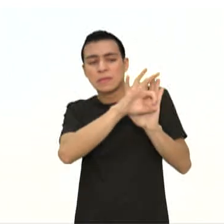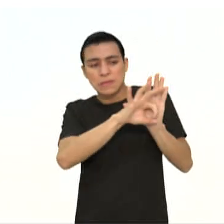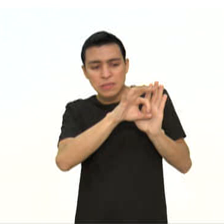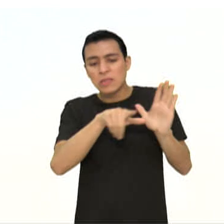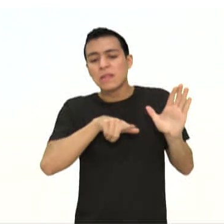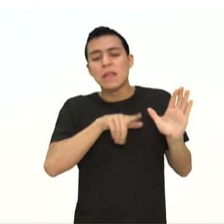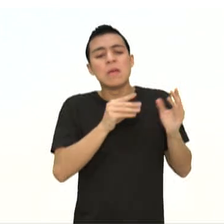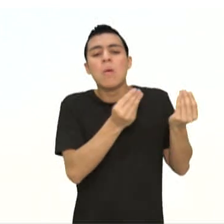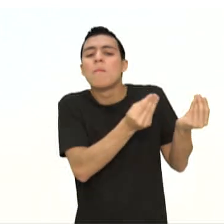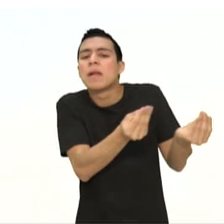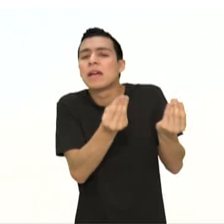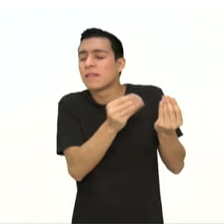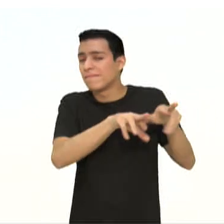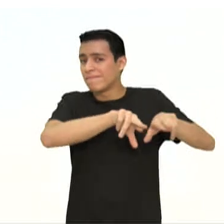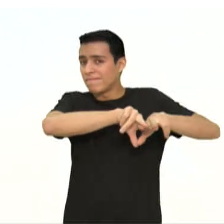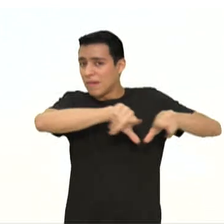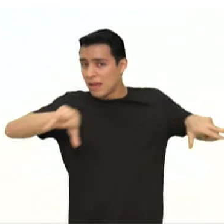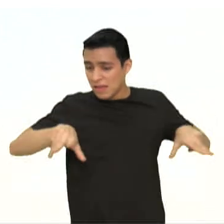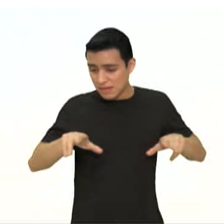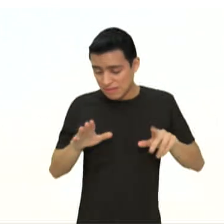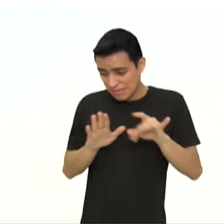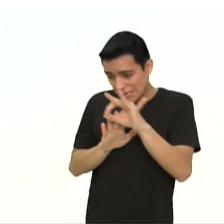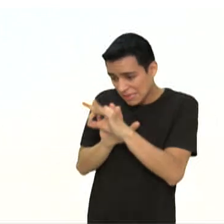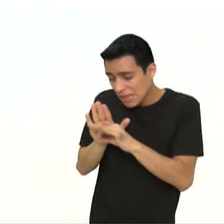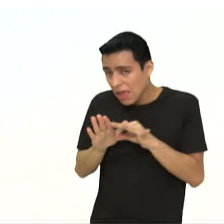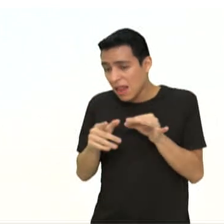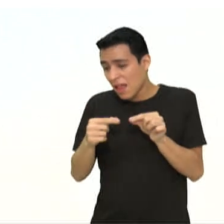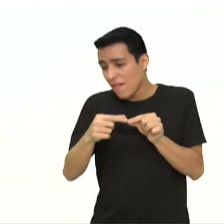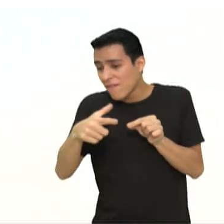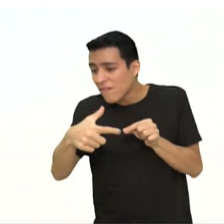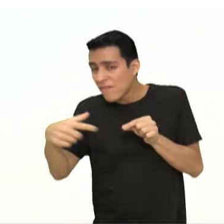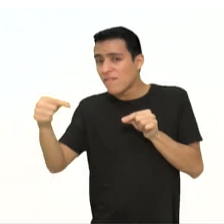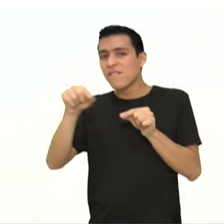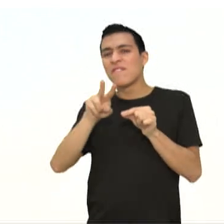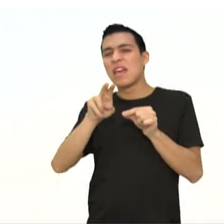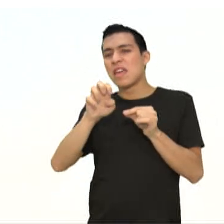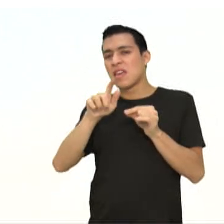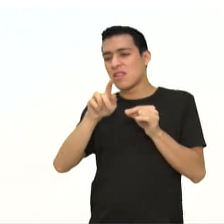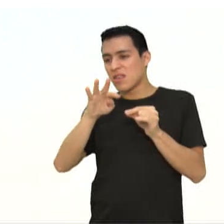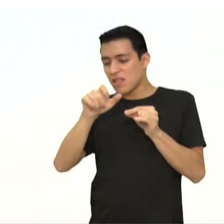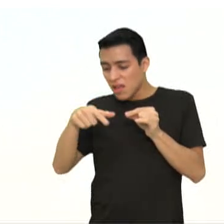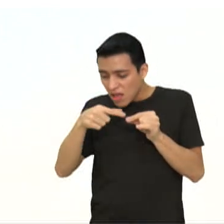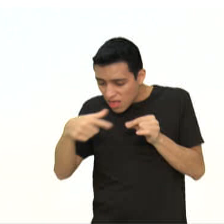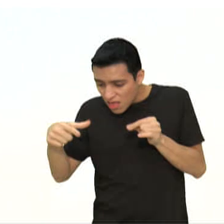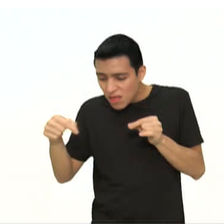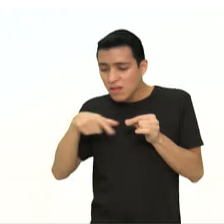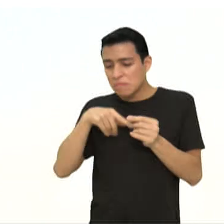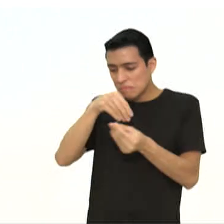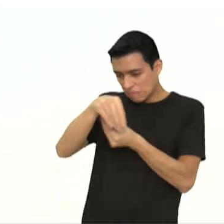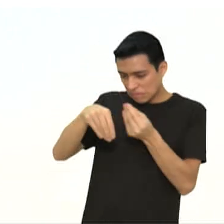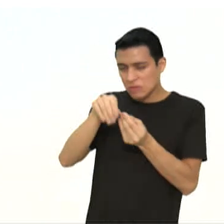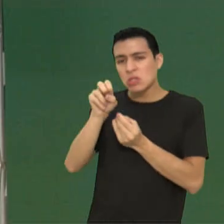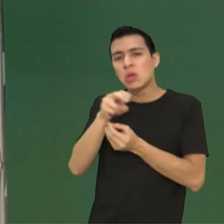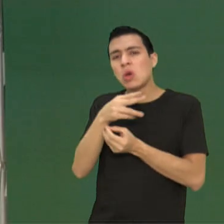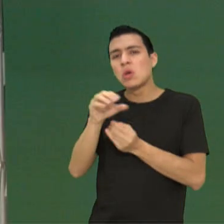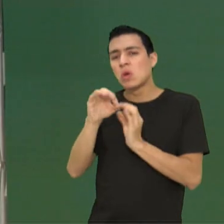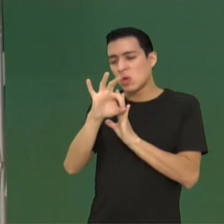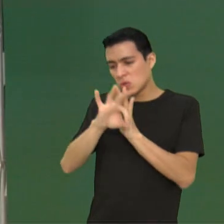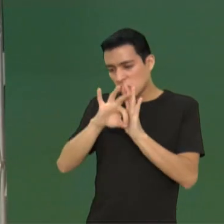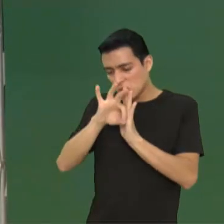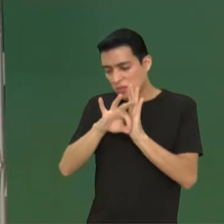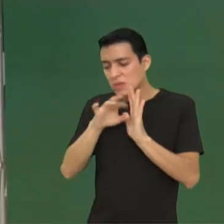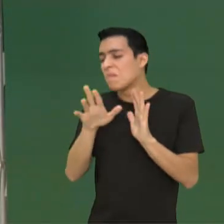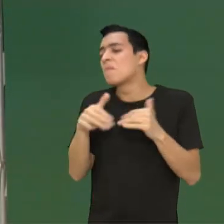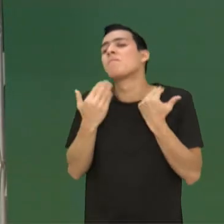diferentes funções. Em uma célula vegetal, por exemplo, encontramos o vacúolo de suco celular, que apresenta como uma de